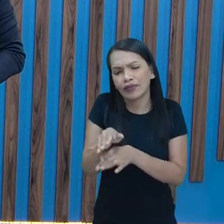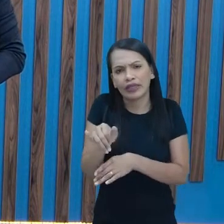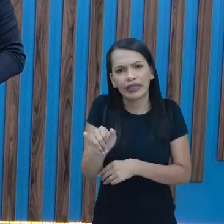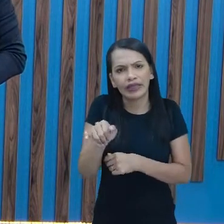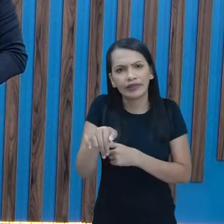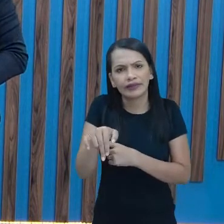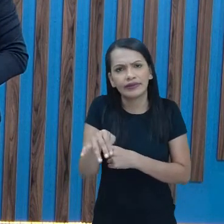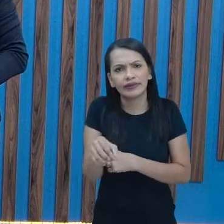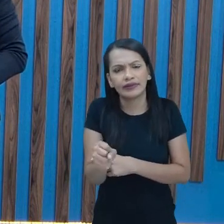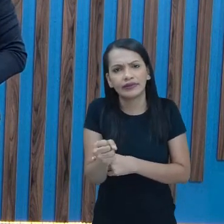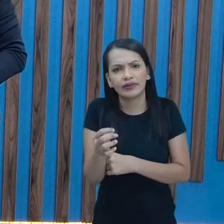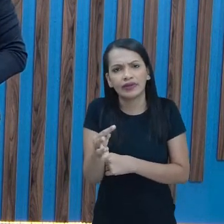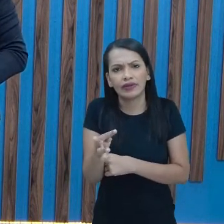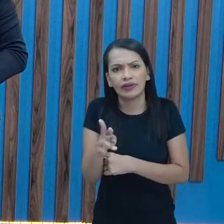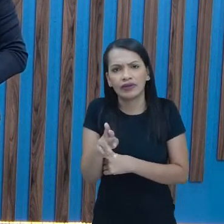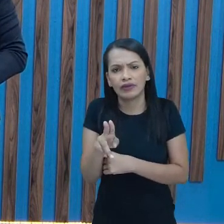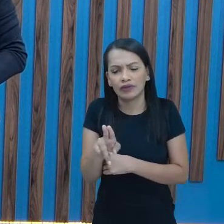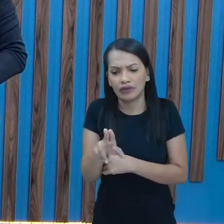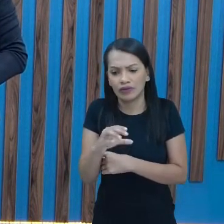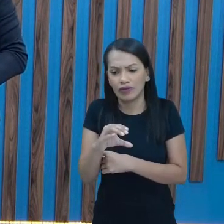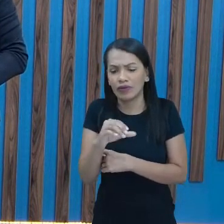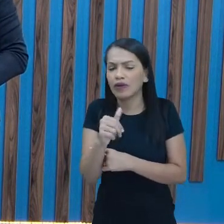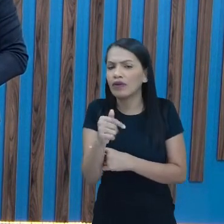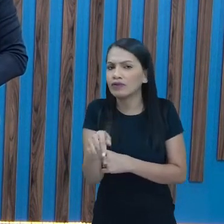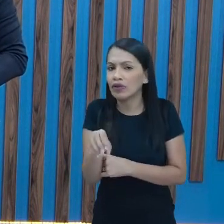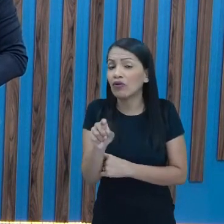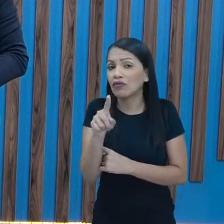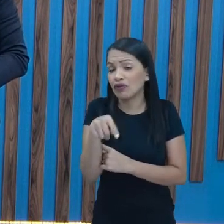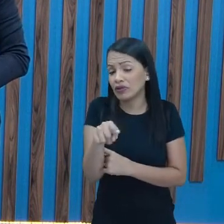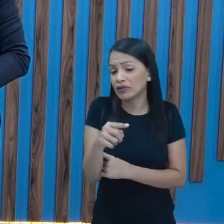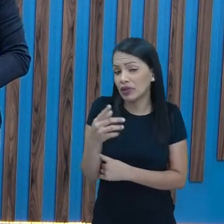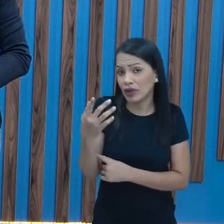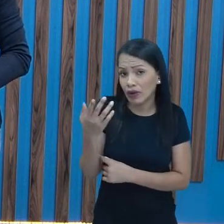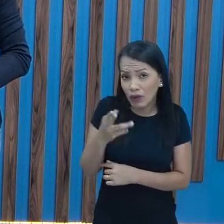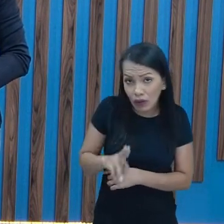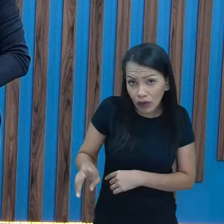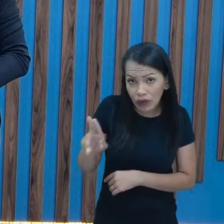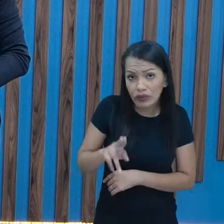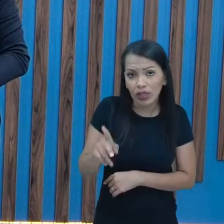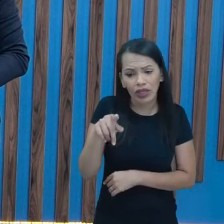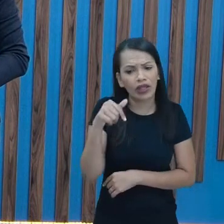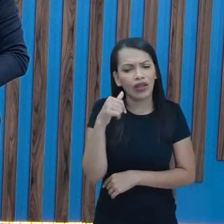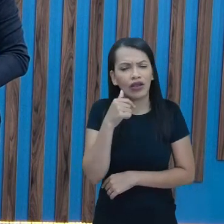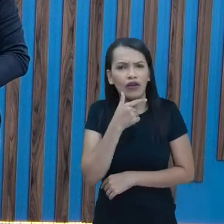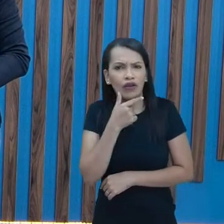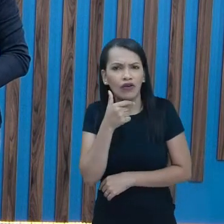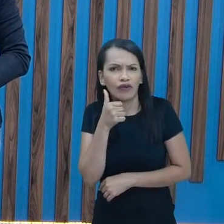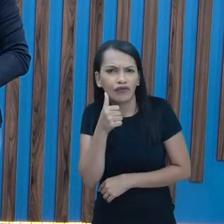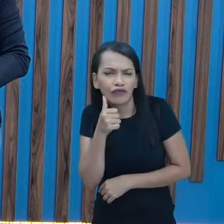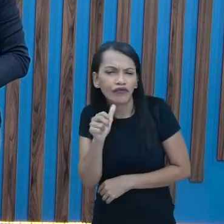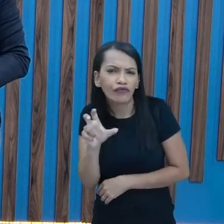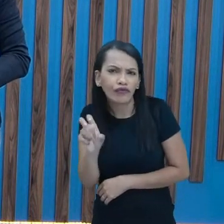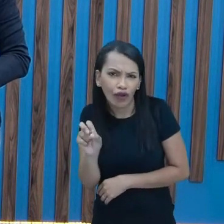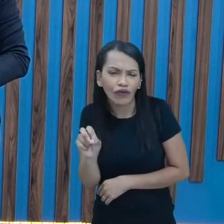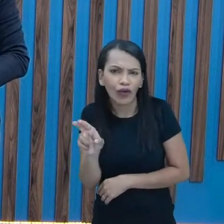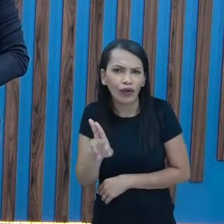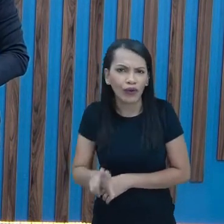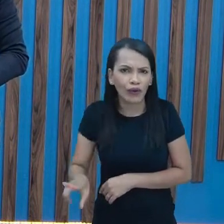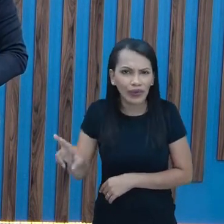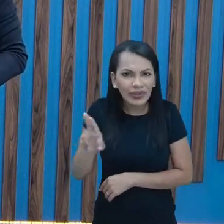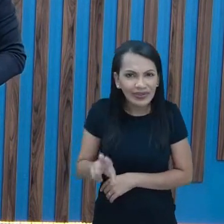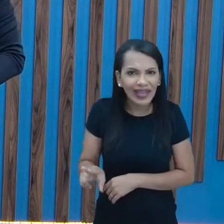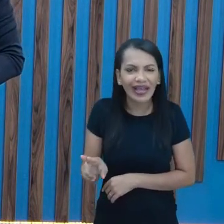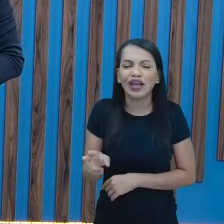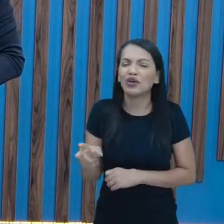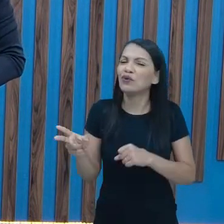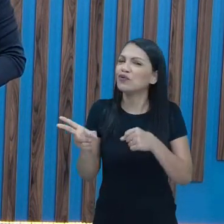textos instrucionais? Você utiliza verbos no imperativo? Tua vovó utiliza contigo esses